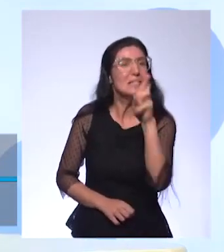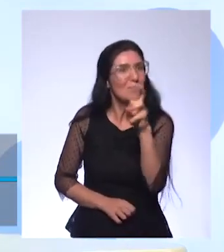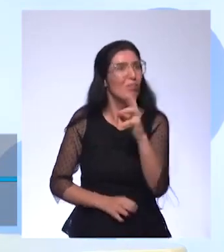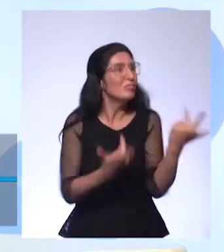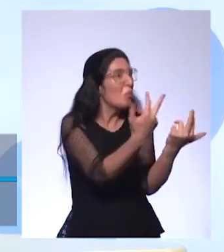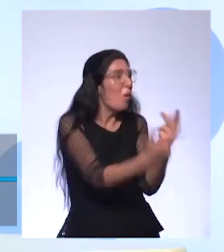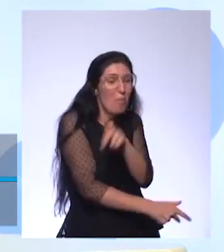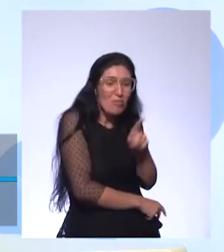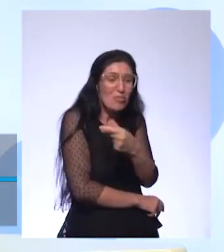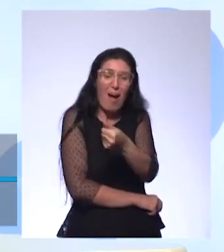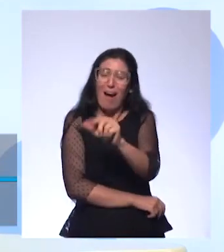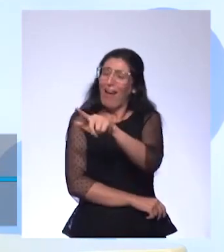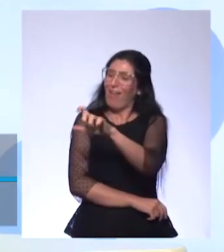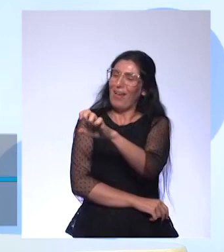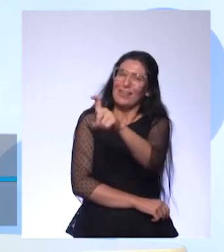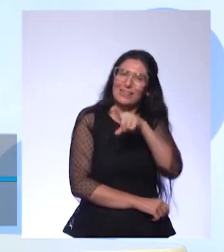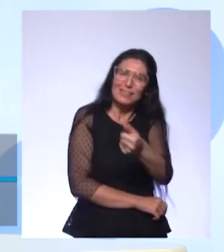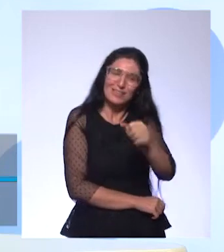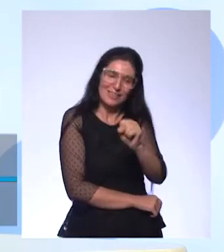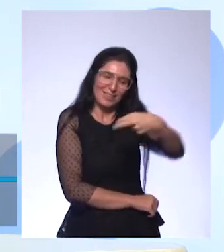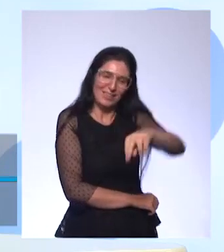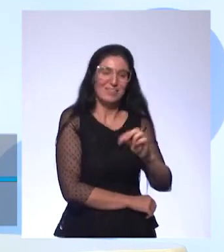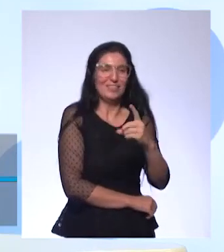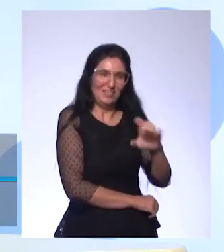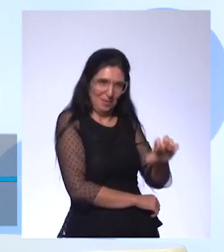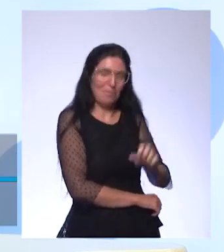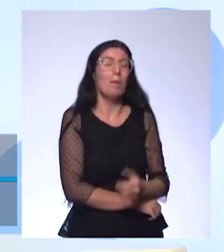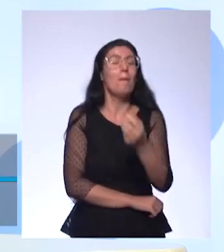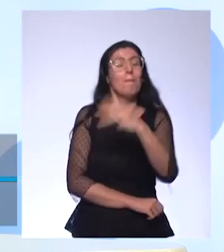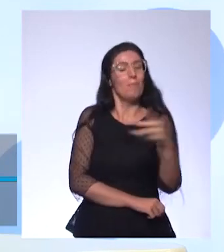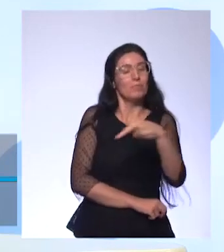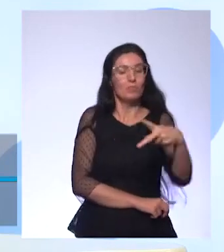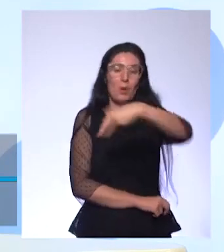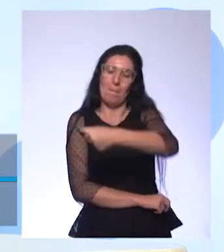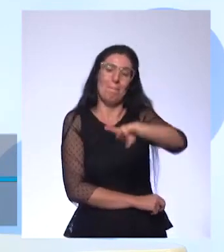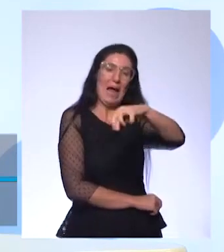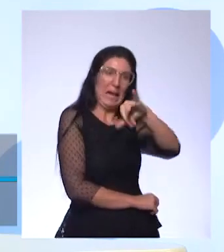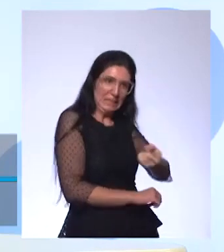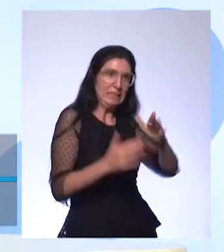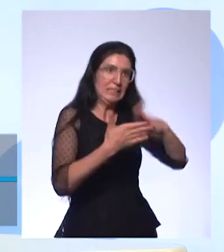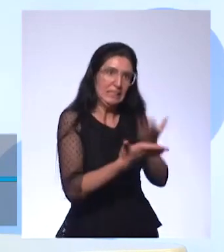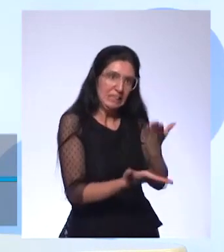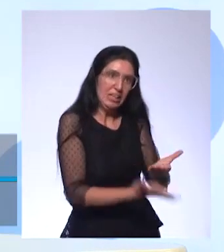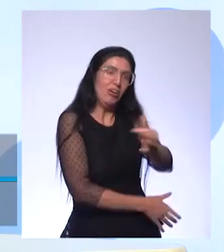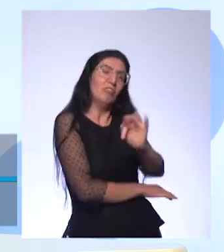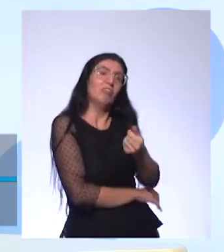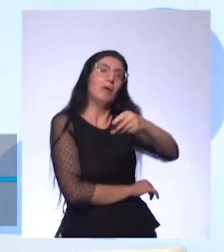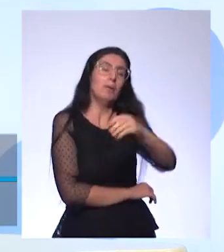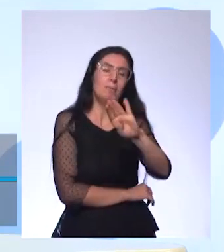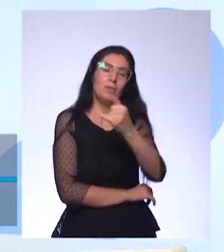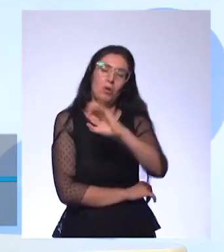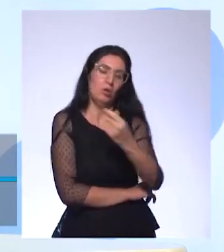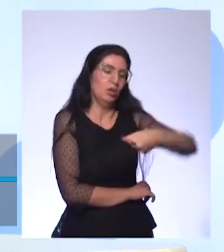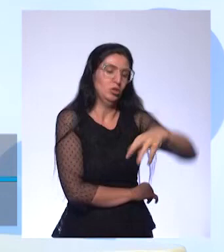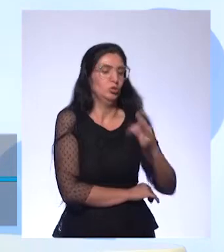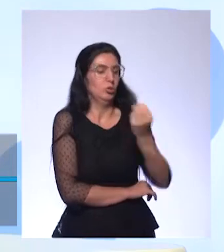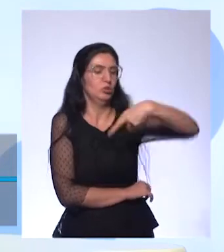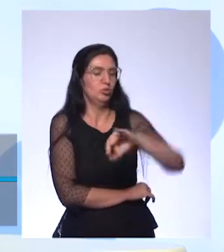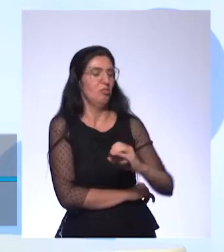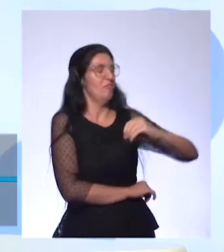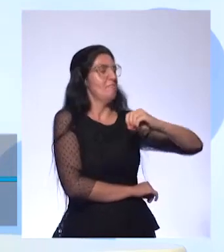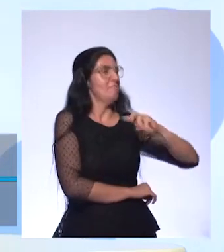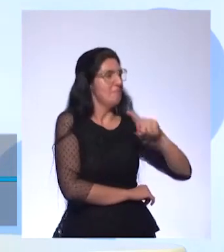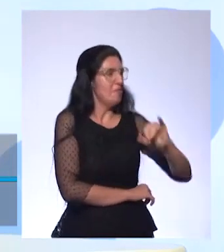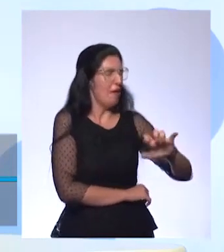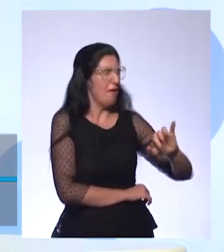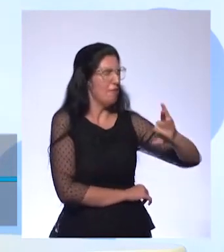professor Alexander. Já a professora Maria, da escola Padre Antônio Vieira, colocou a